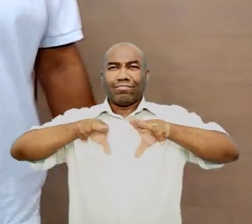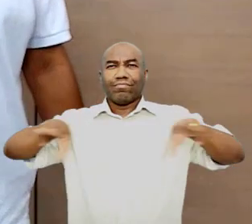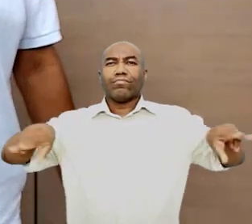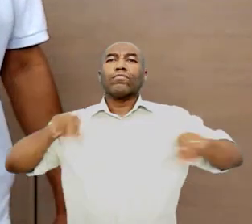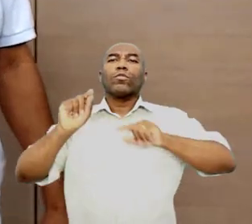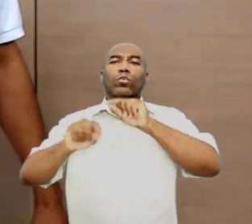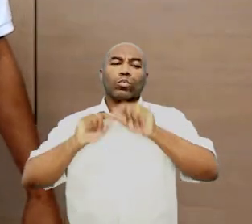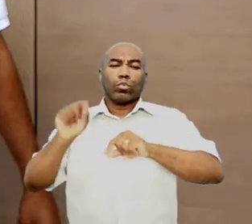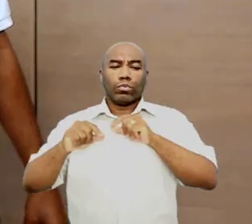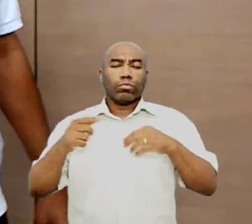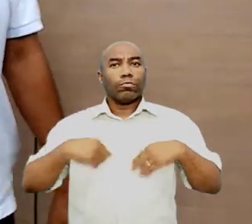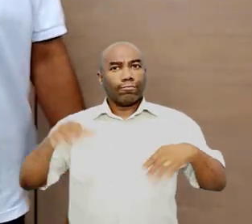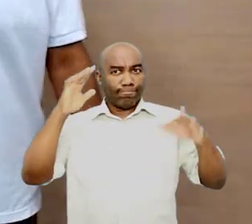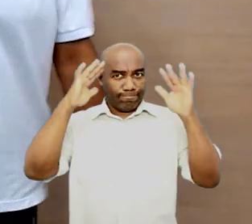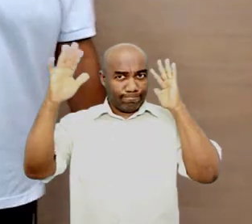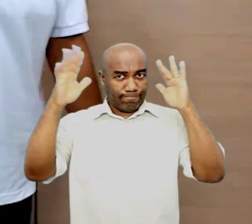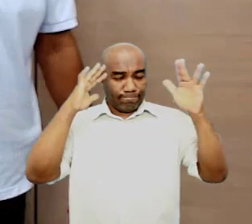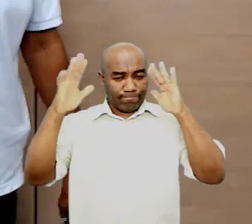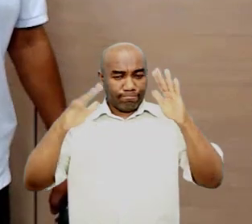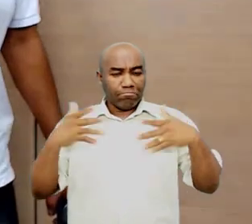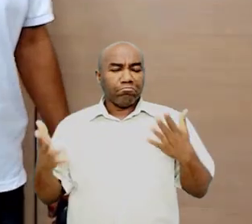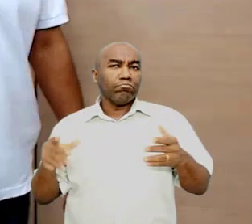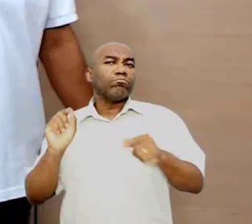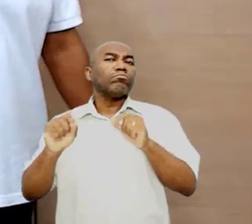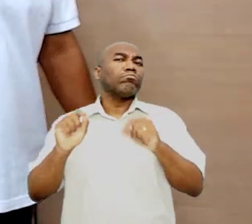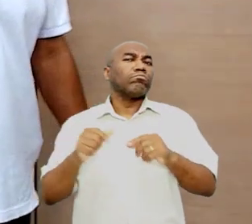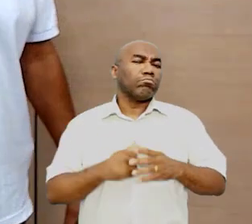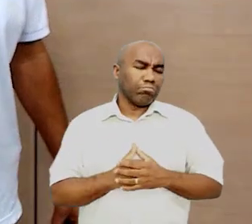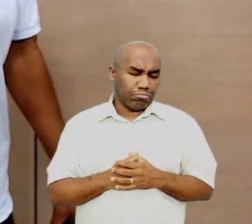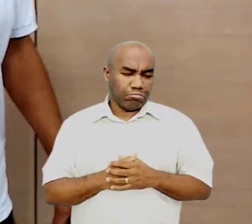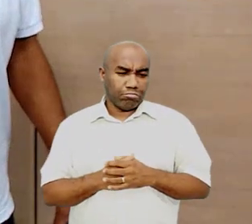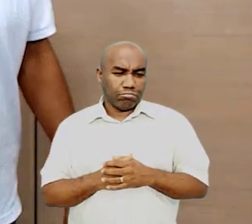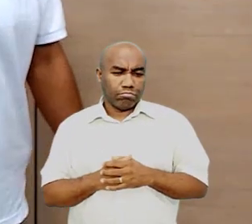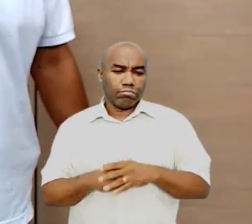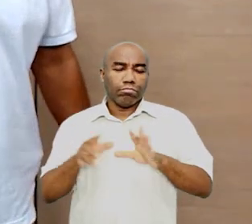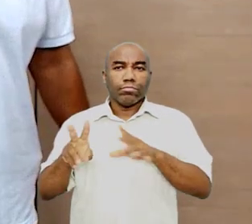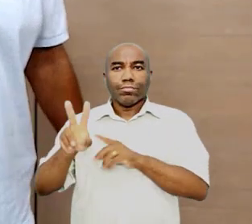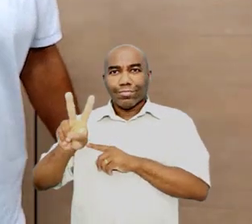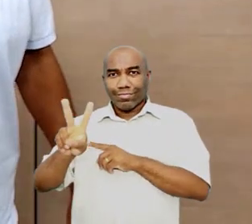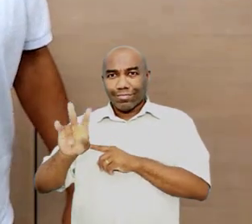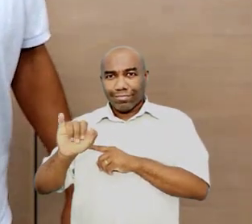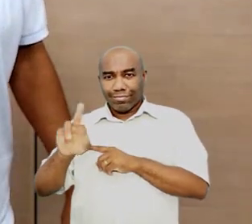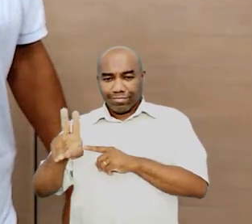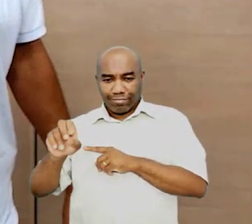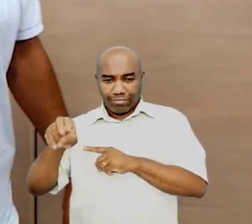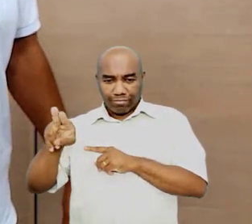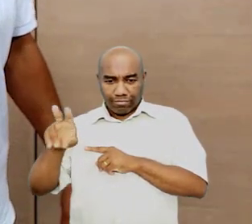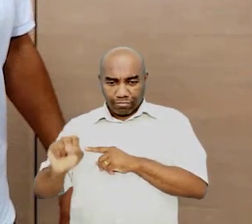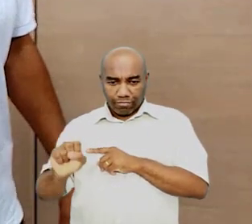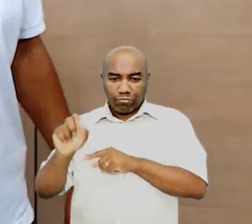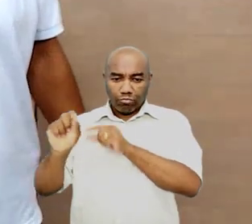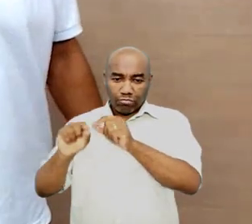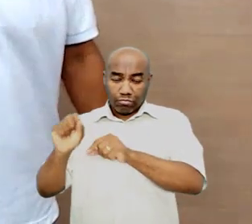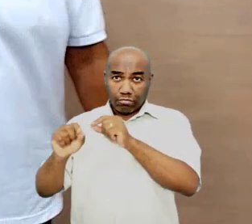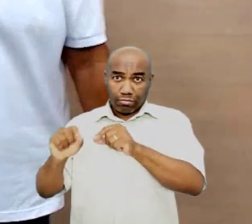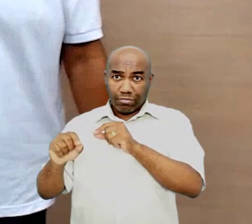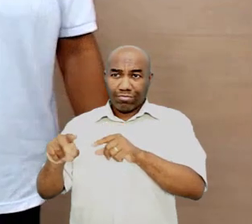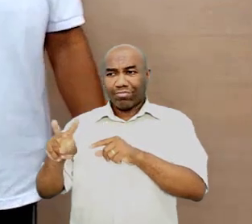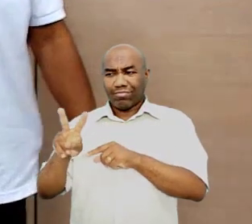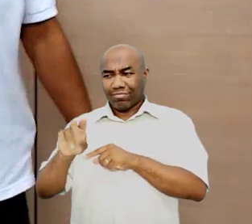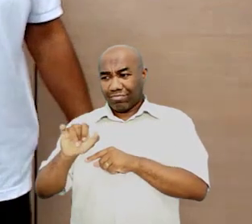que eu paro para analisar. Sabe qual que é? Vírus são os únicos organismos na